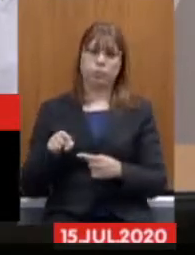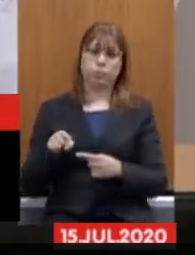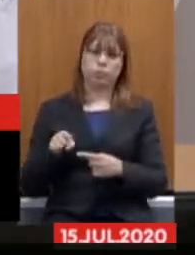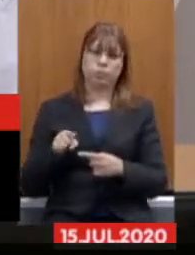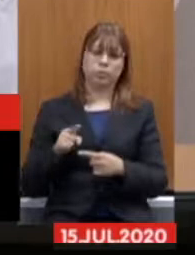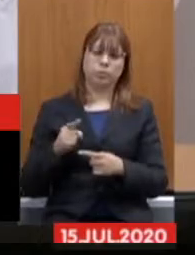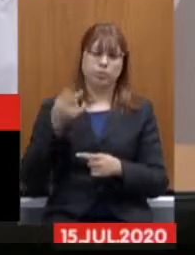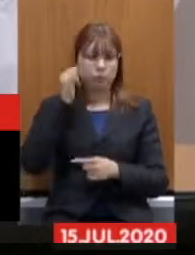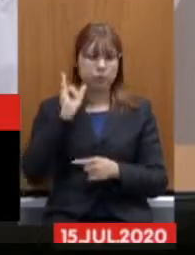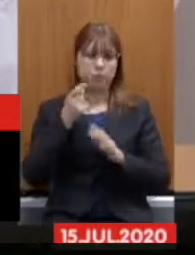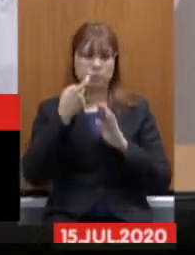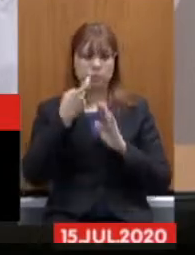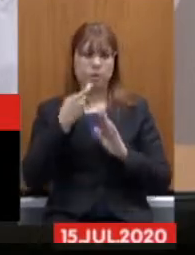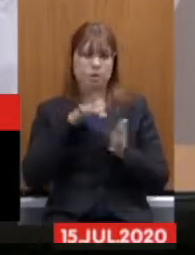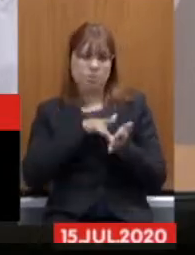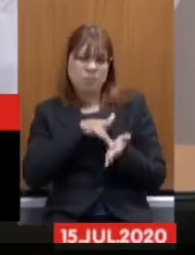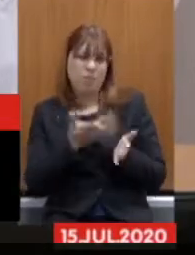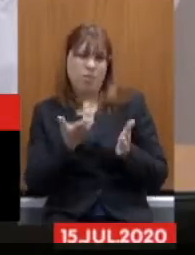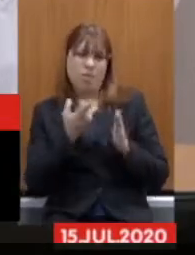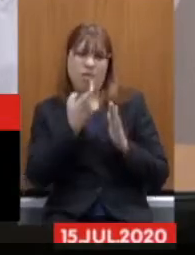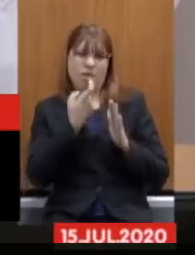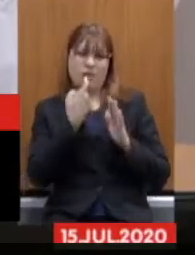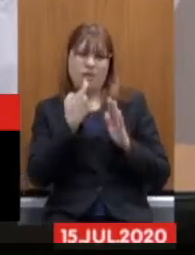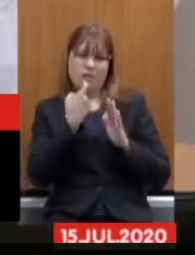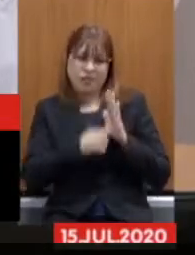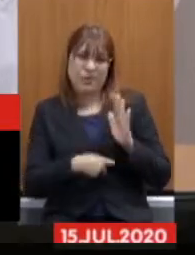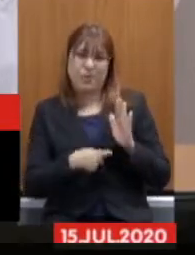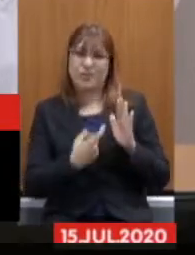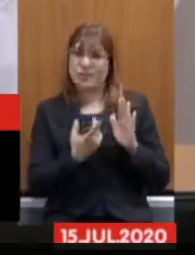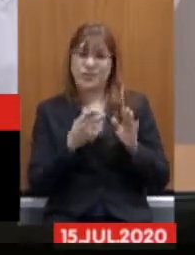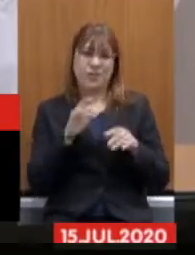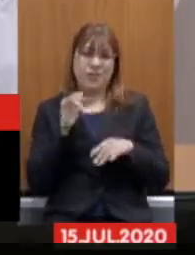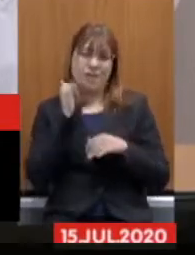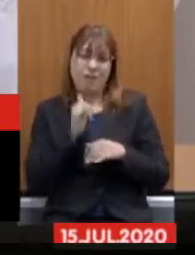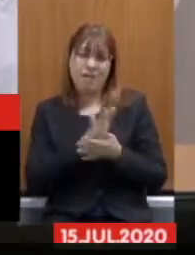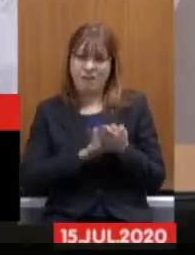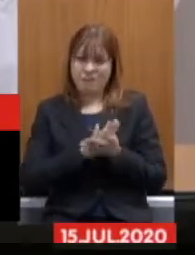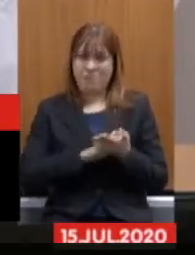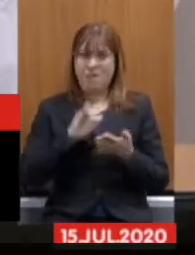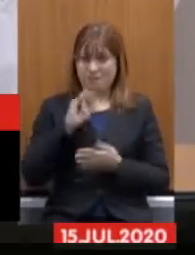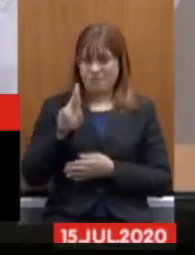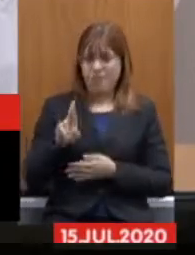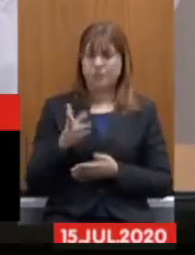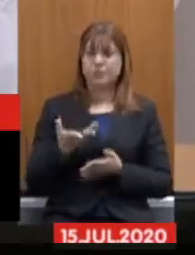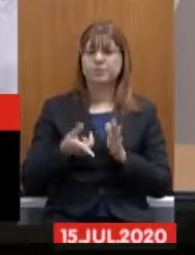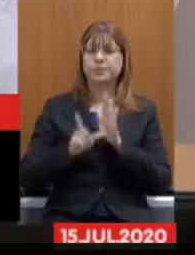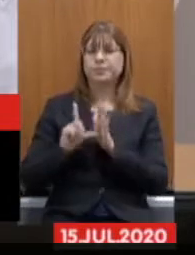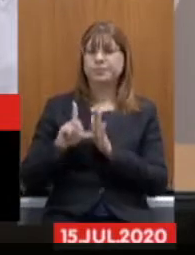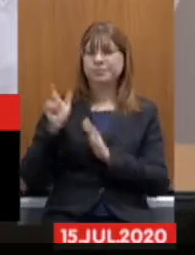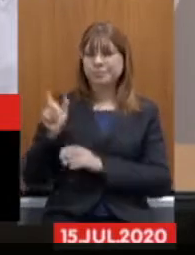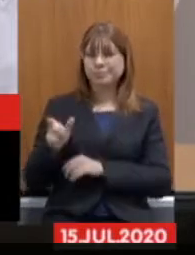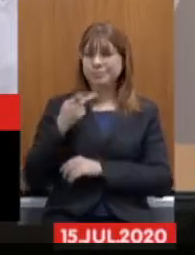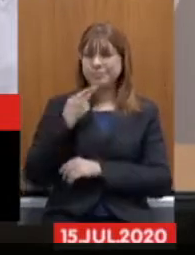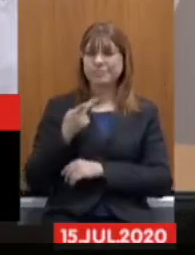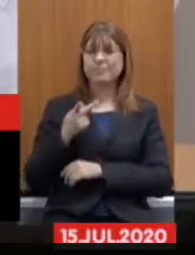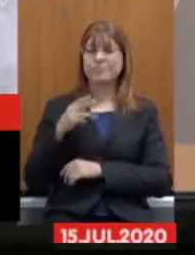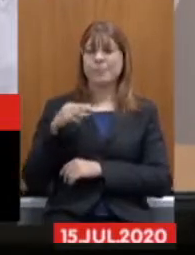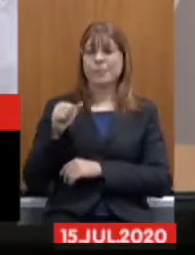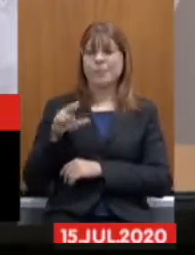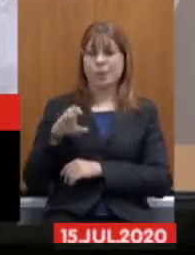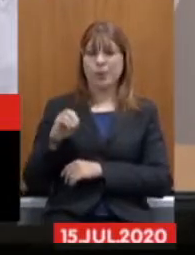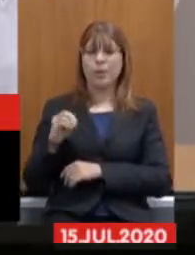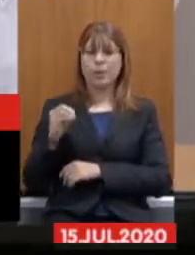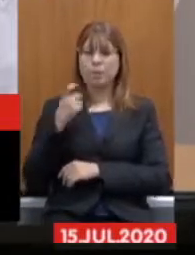repetir instituindo a fiscalização rigorosa aí foi dito pelo neto você dele aqui o doutor